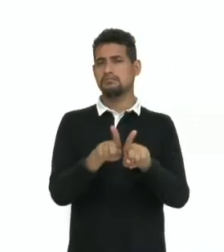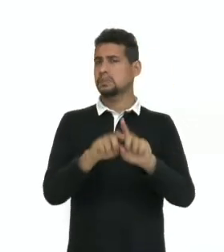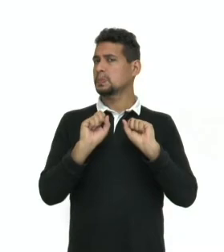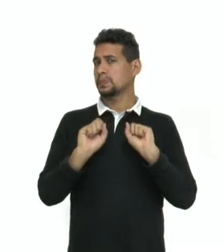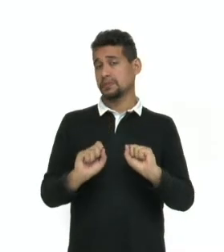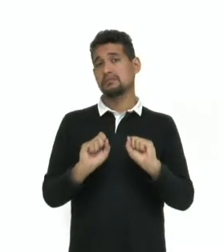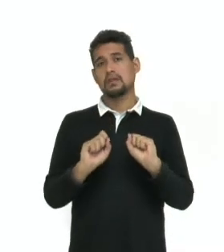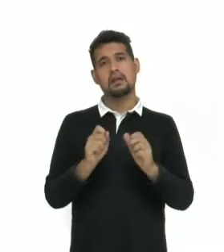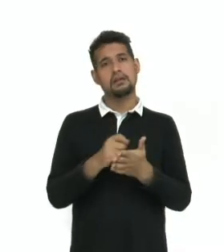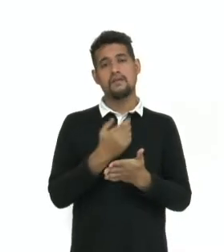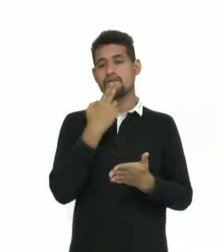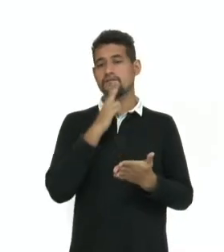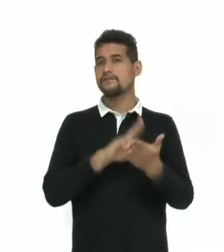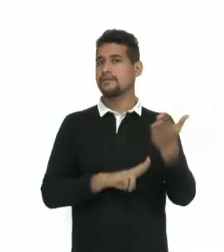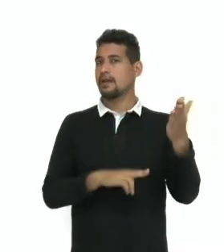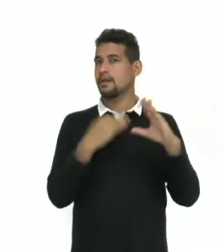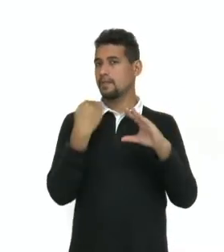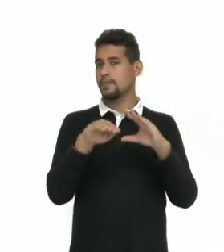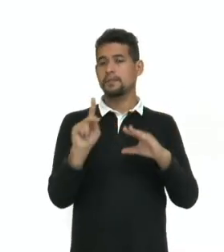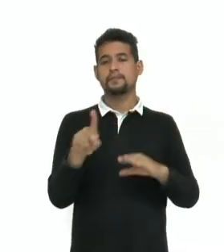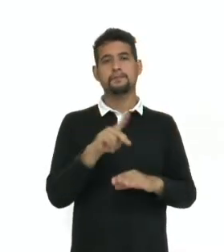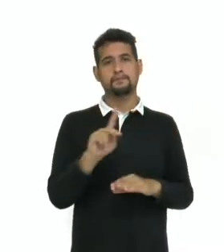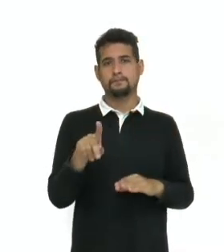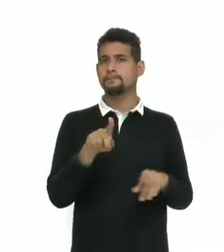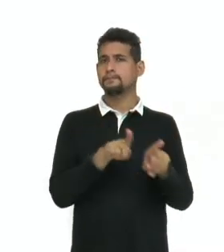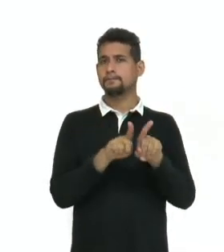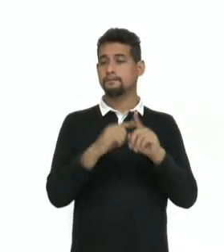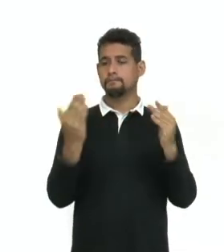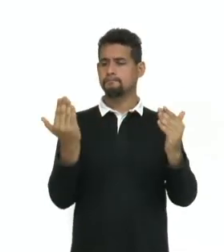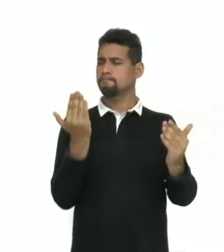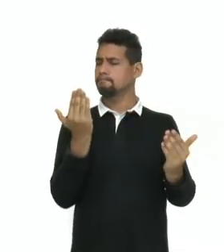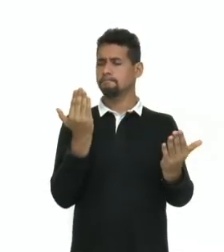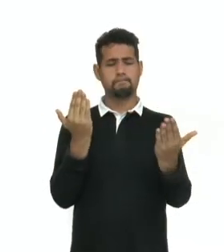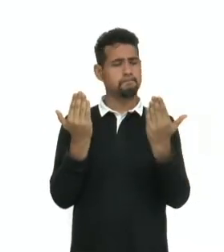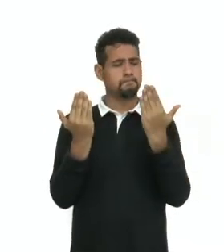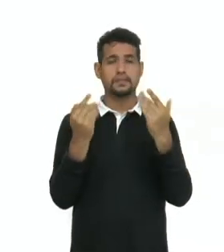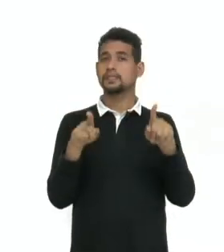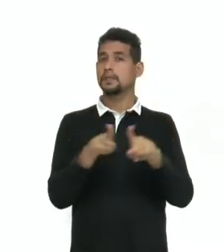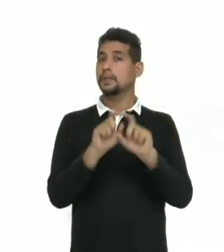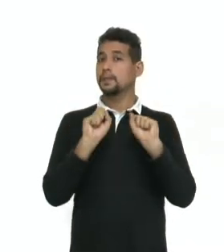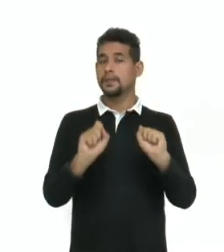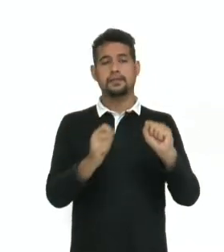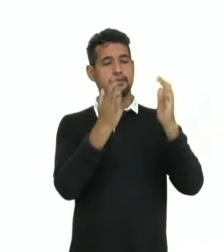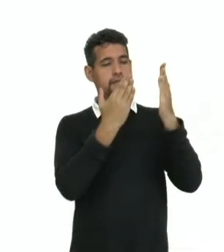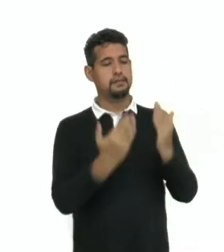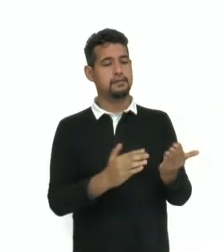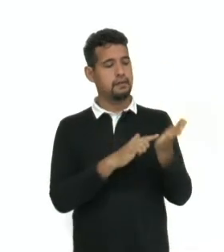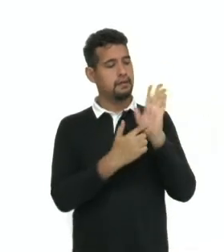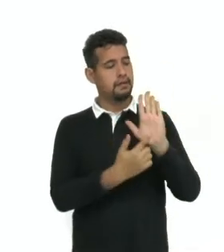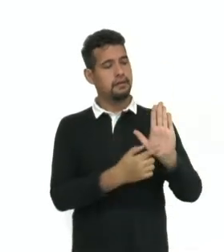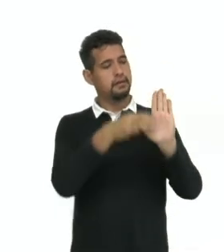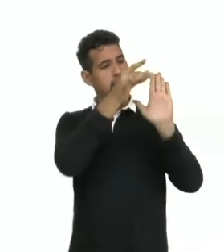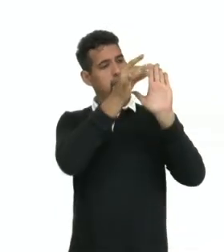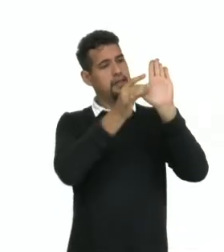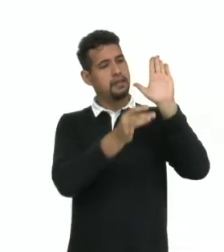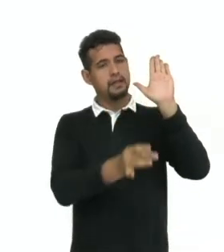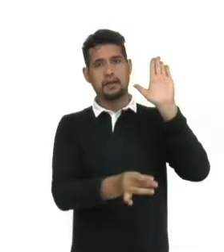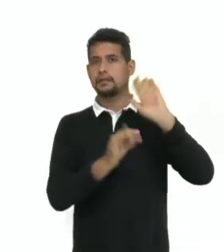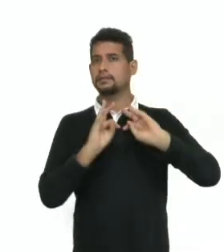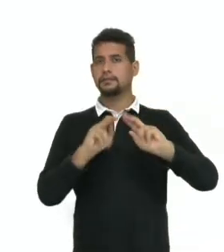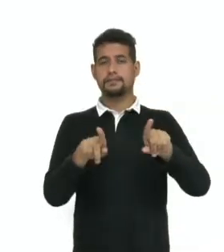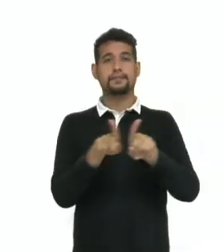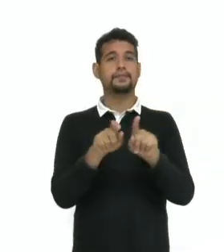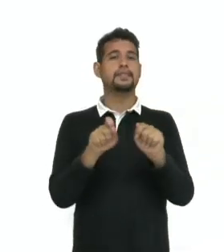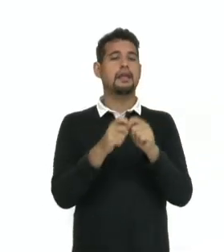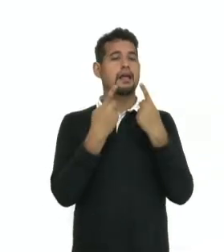de repente enviar por e-mail para a professora de vocês, para o professor de vocês. Então, vocês vão realizar a apresentação detalhada do contexto,